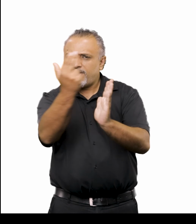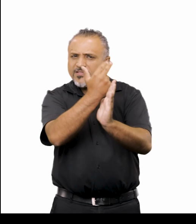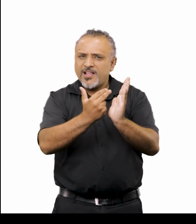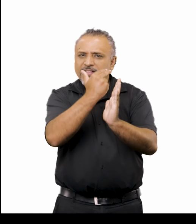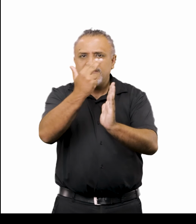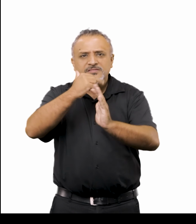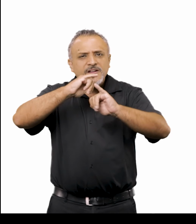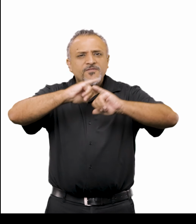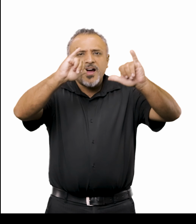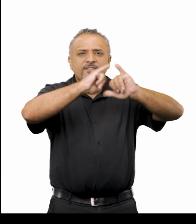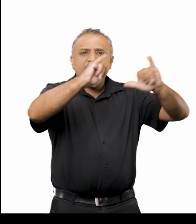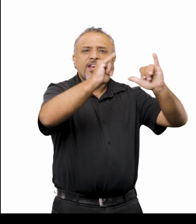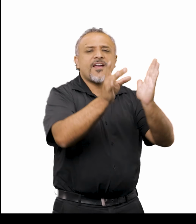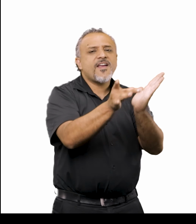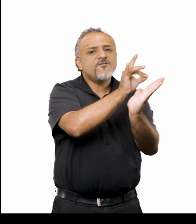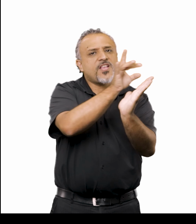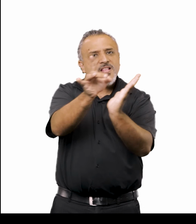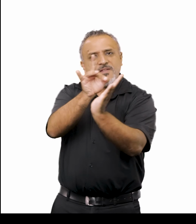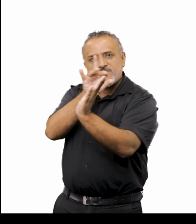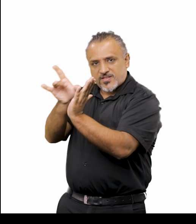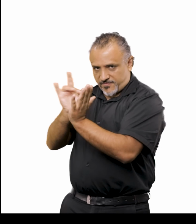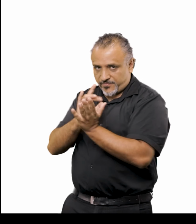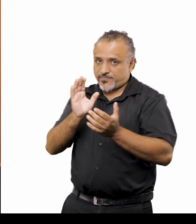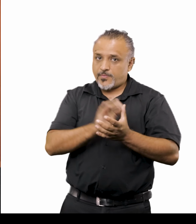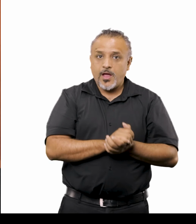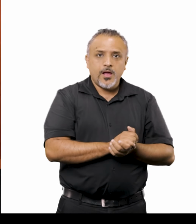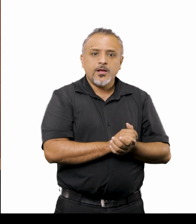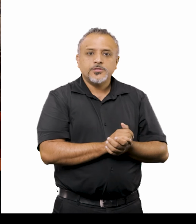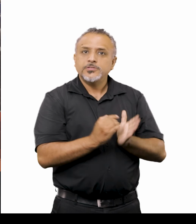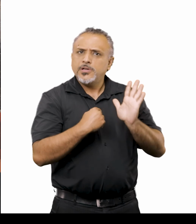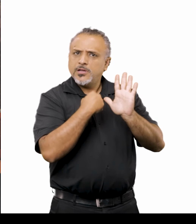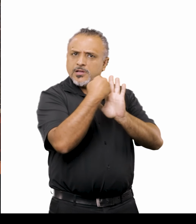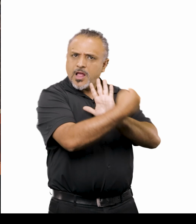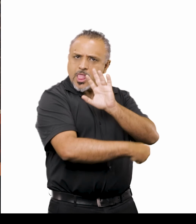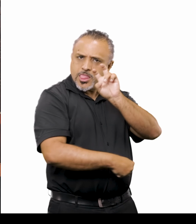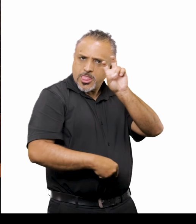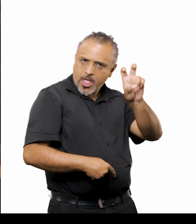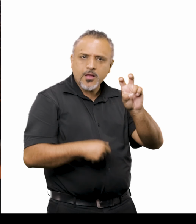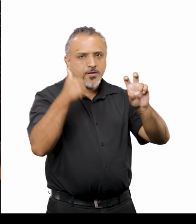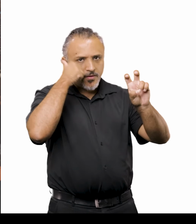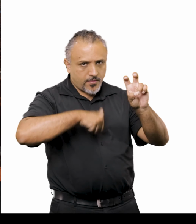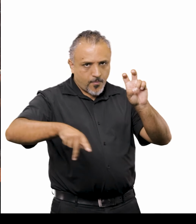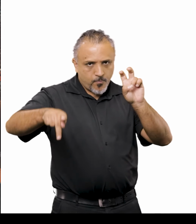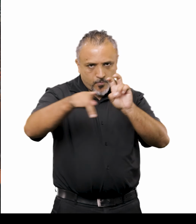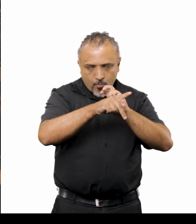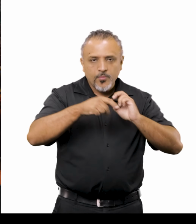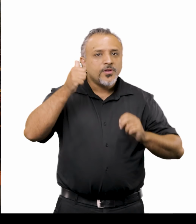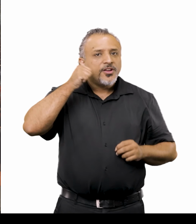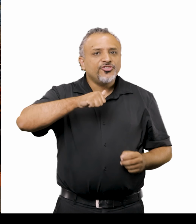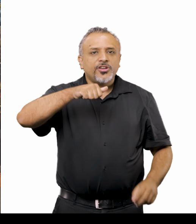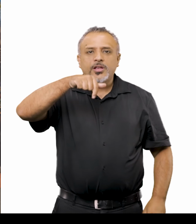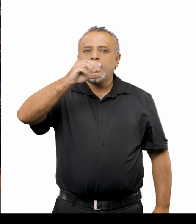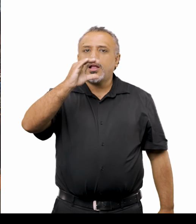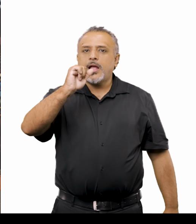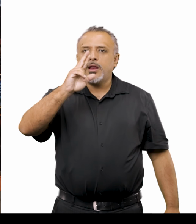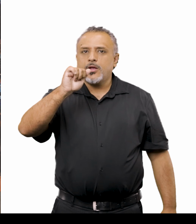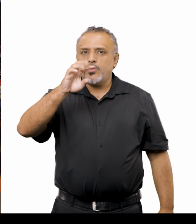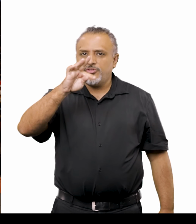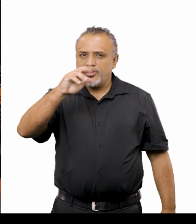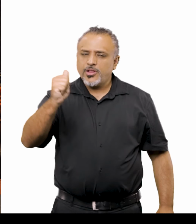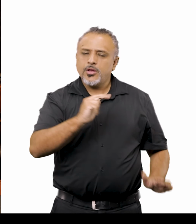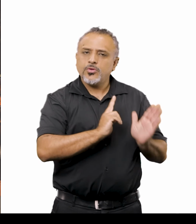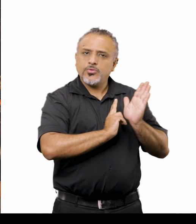e fez ilustrações para diversas capas de revistas. Recentemente, as 5 mulheres da tela 5 Moças de Guaratinguetá